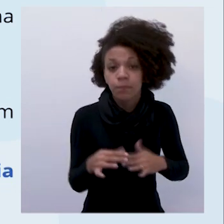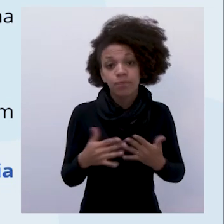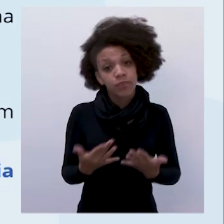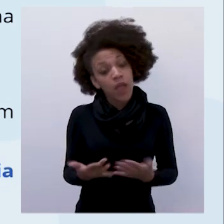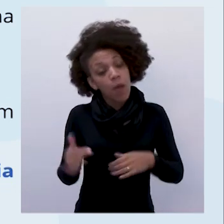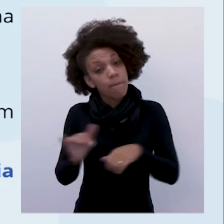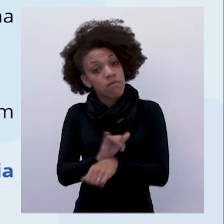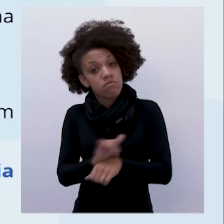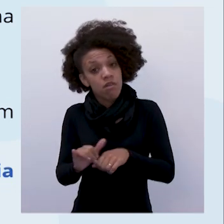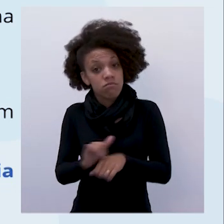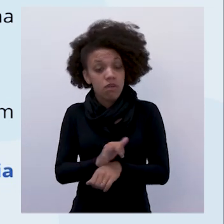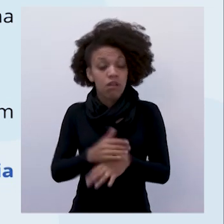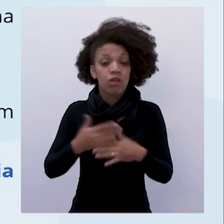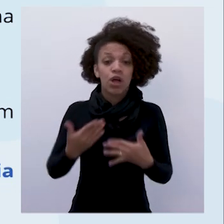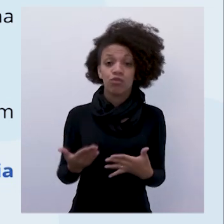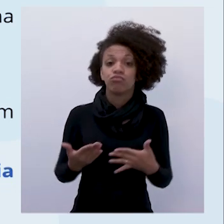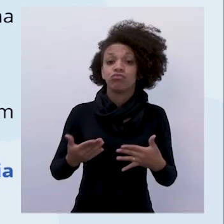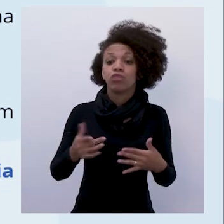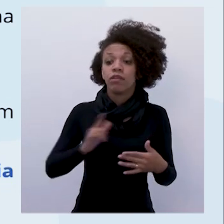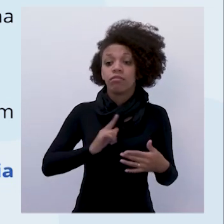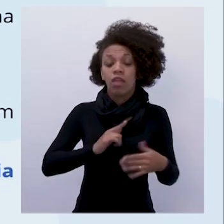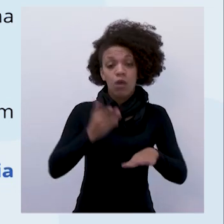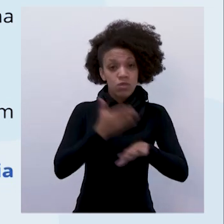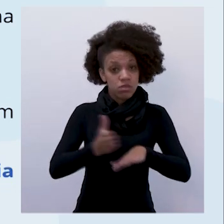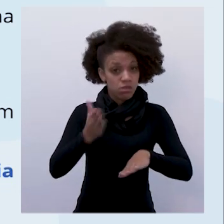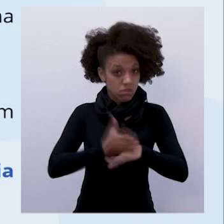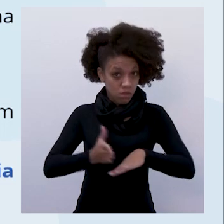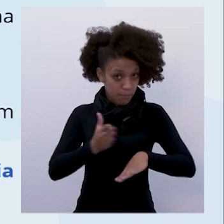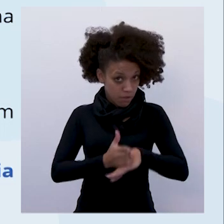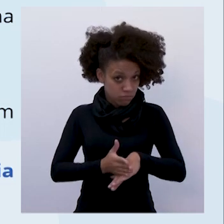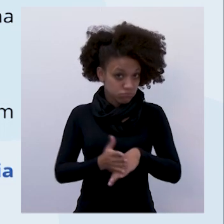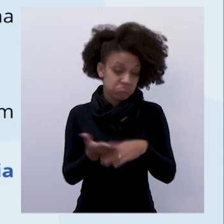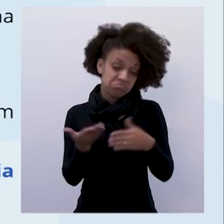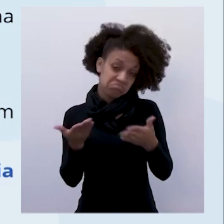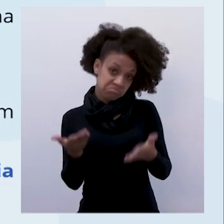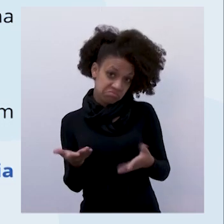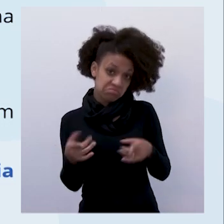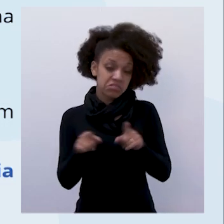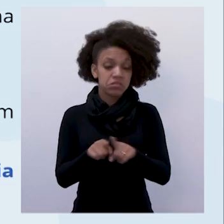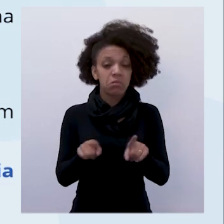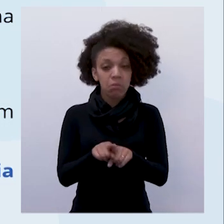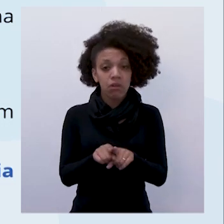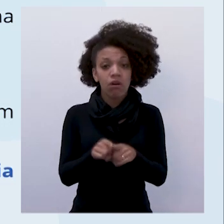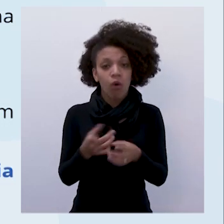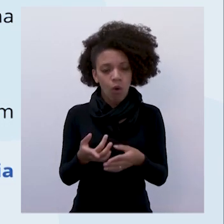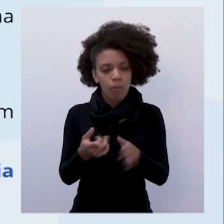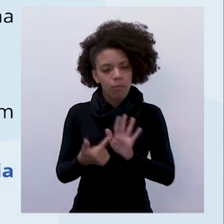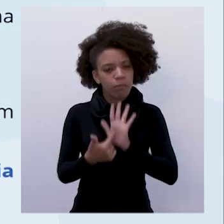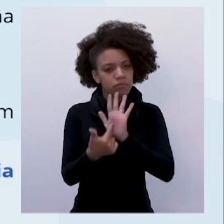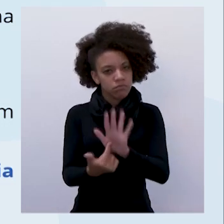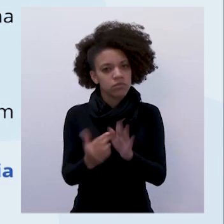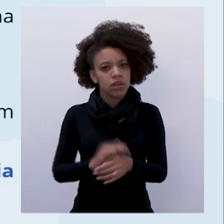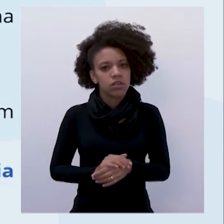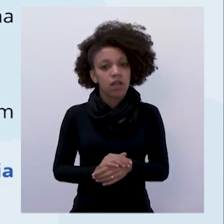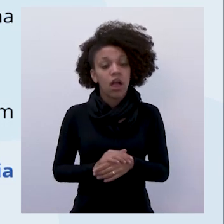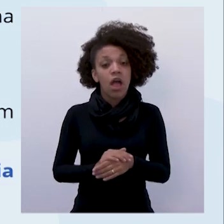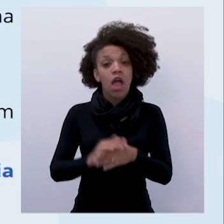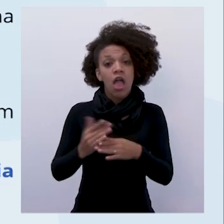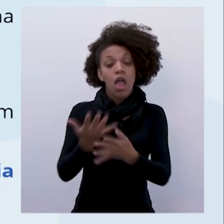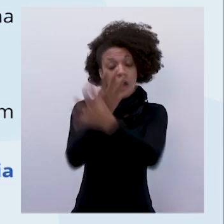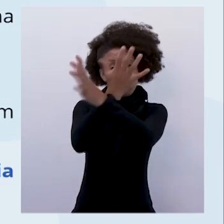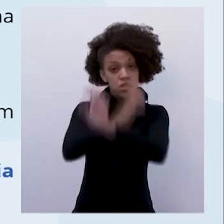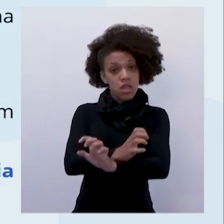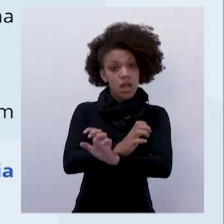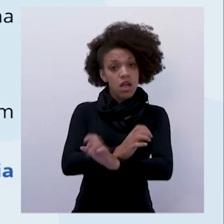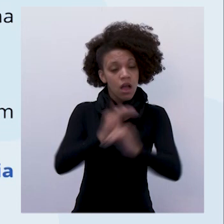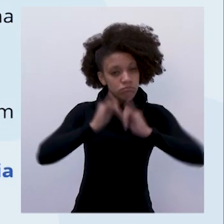de operacionalizar esse treinamento, vamos dizer assim. Existia também a questão, como eu pontuei, de os espartanos declararem